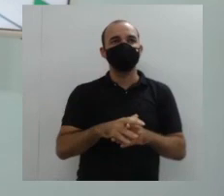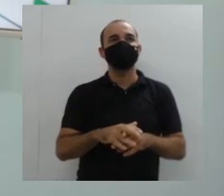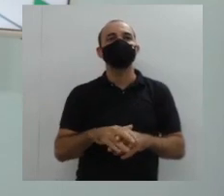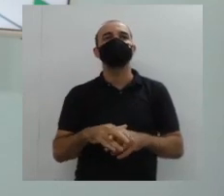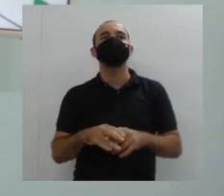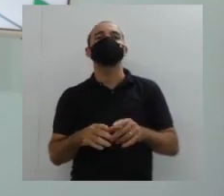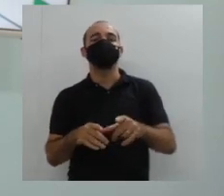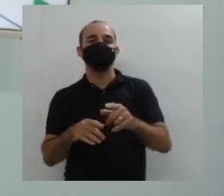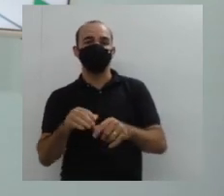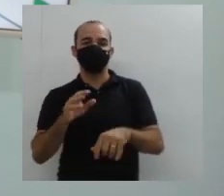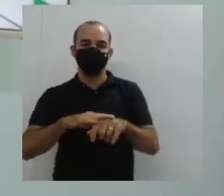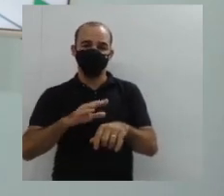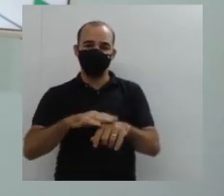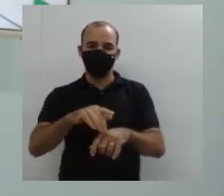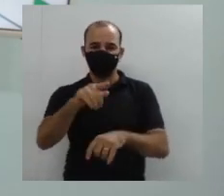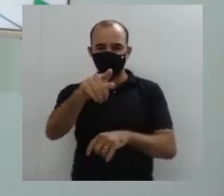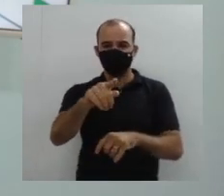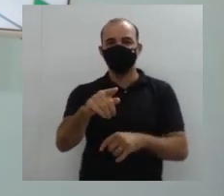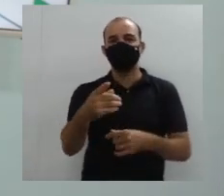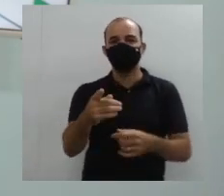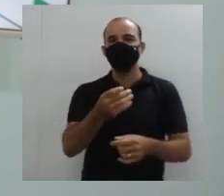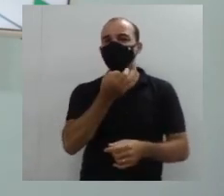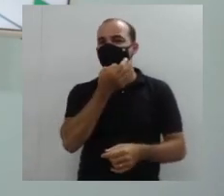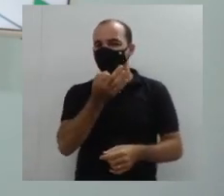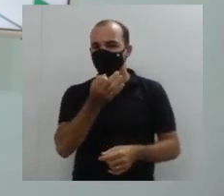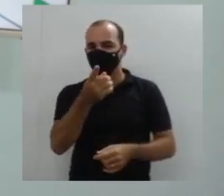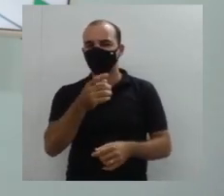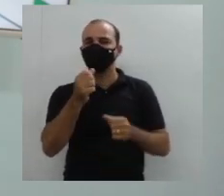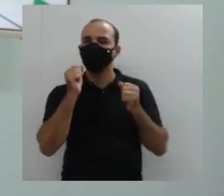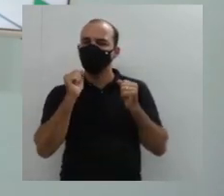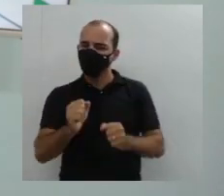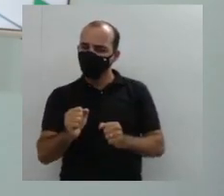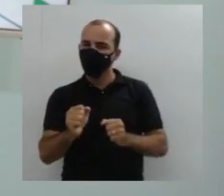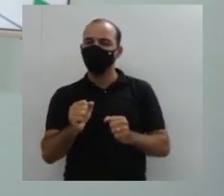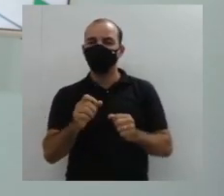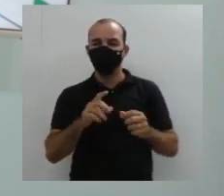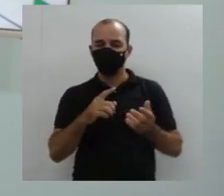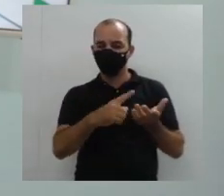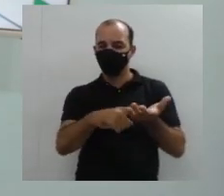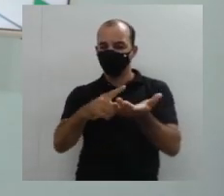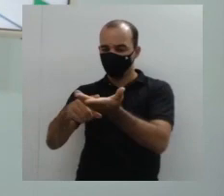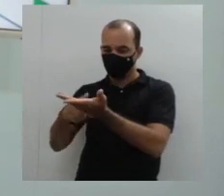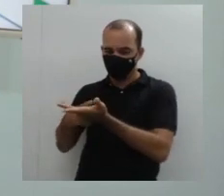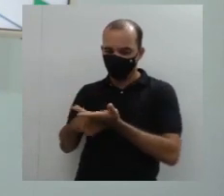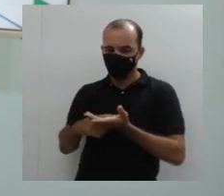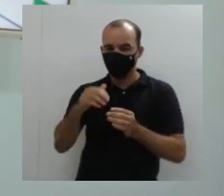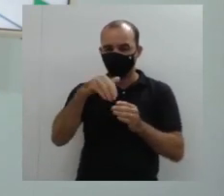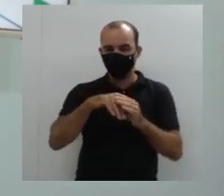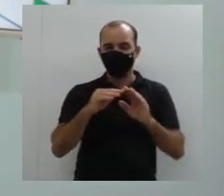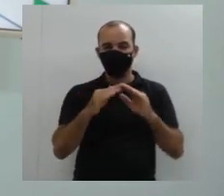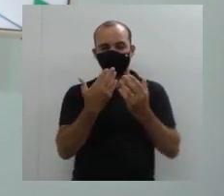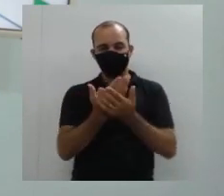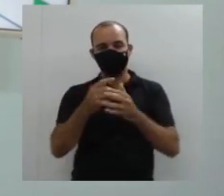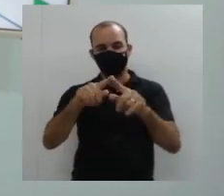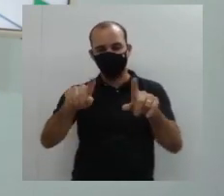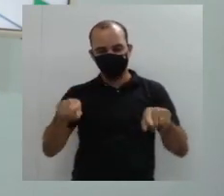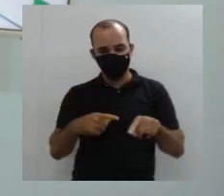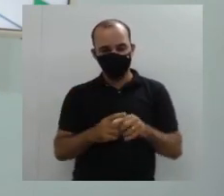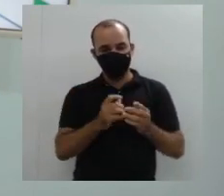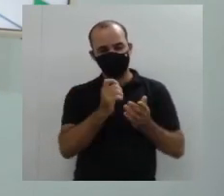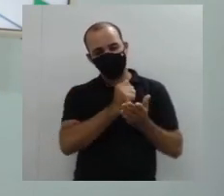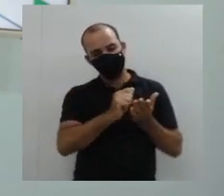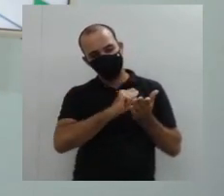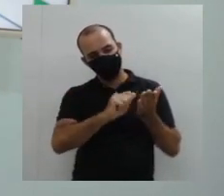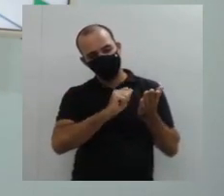repito, você com o seu professor, com os seus coleguinhas, construírem um texto jornalístico, um texto que pretende o